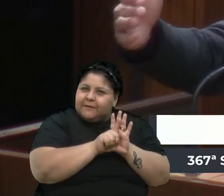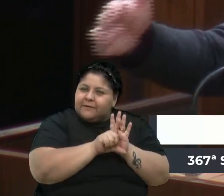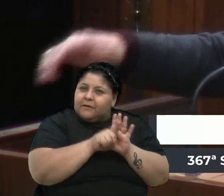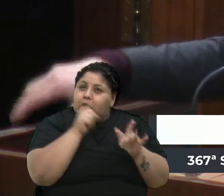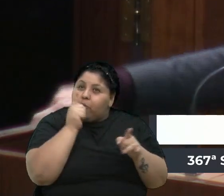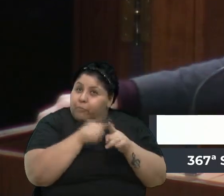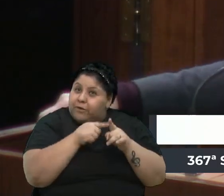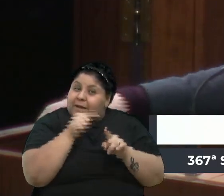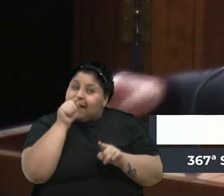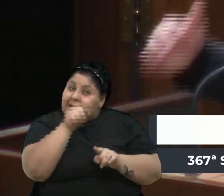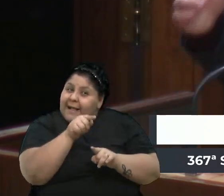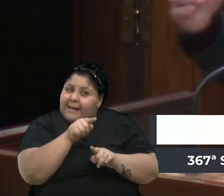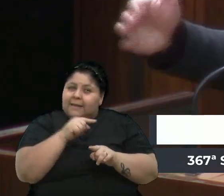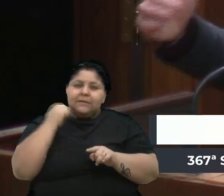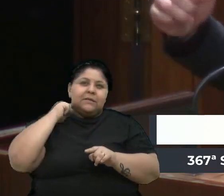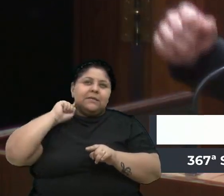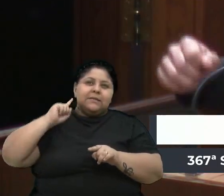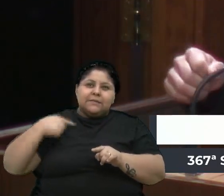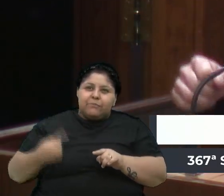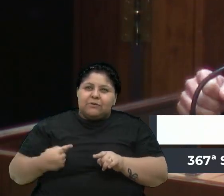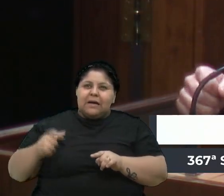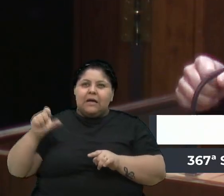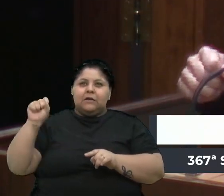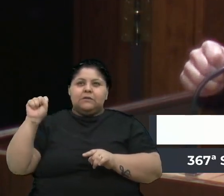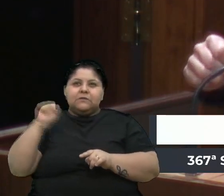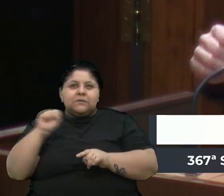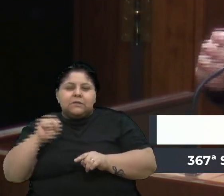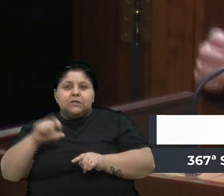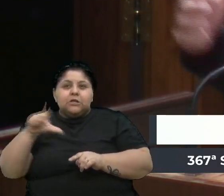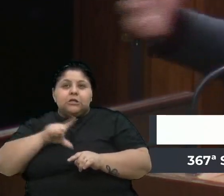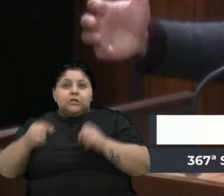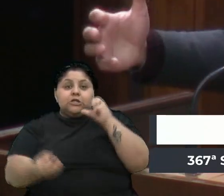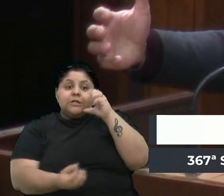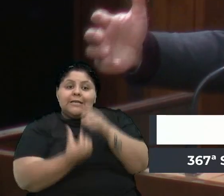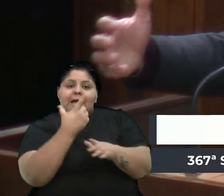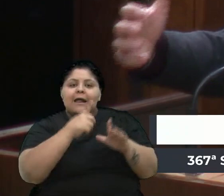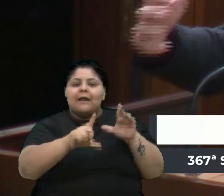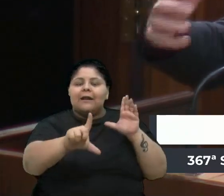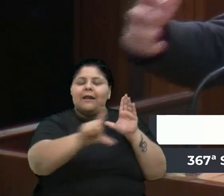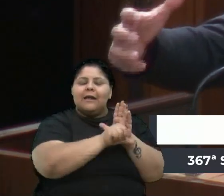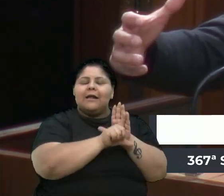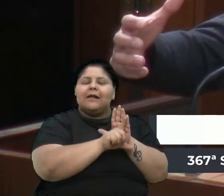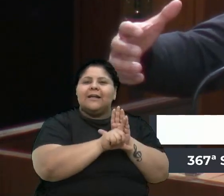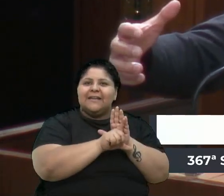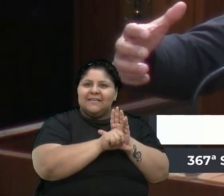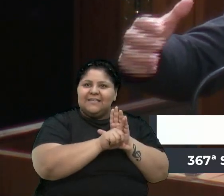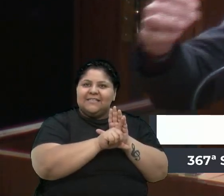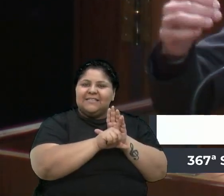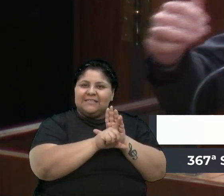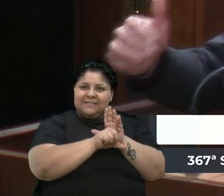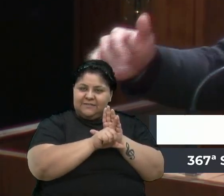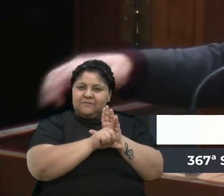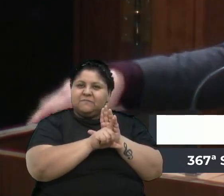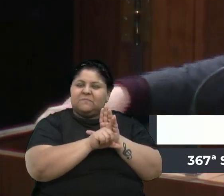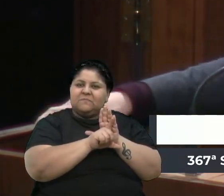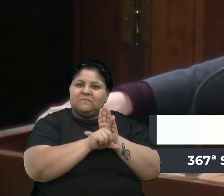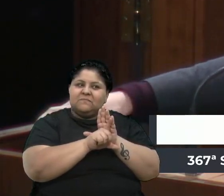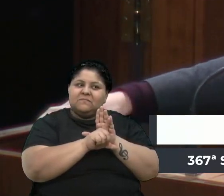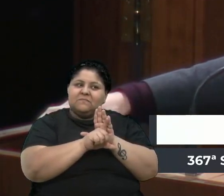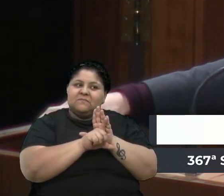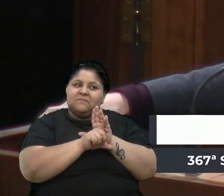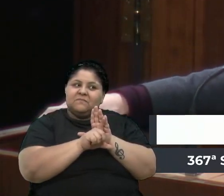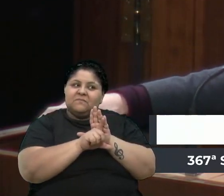têm esse poder de implantar leis, de forçar através de